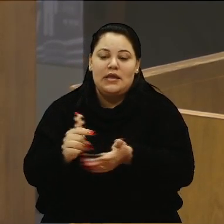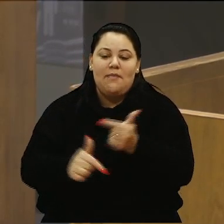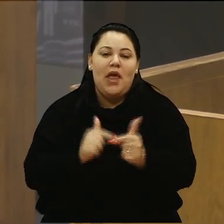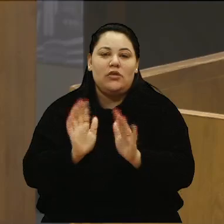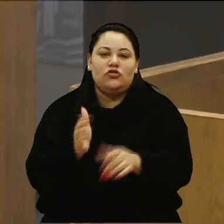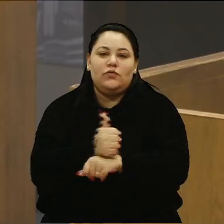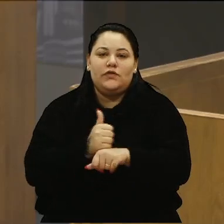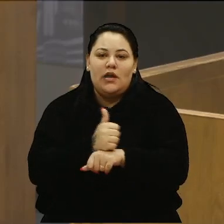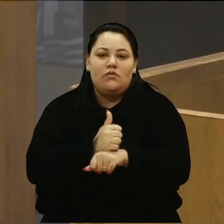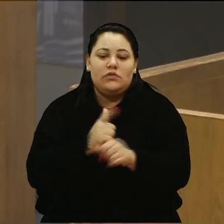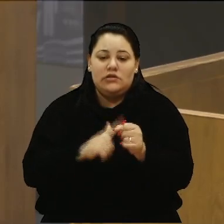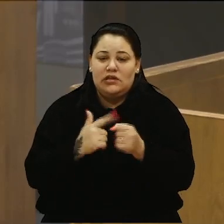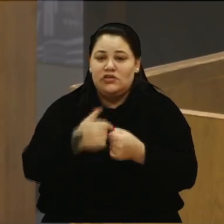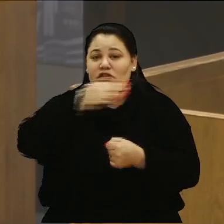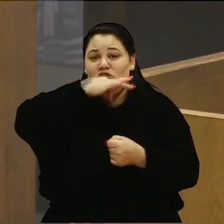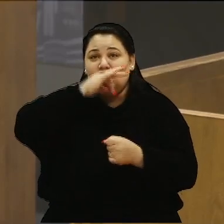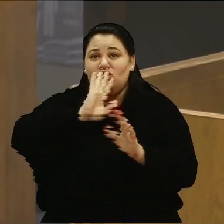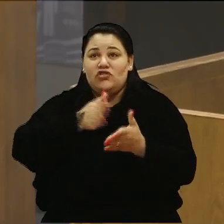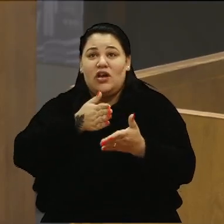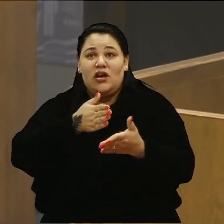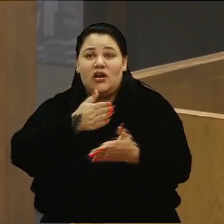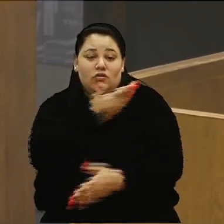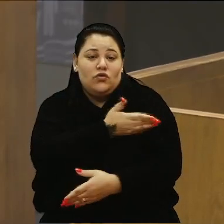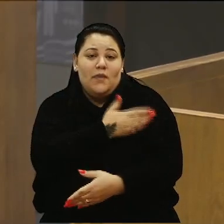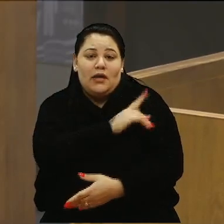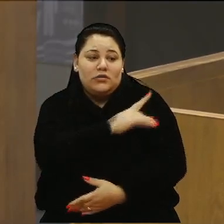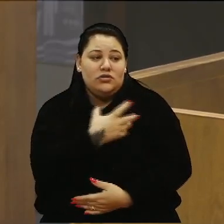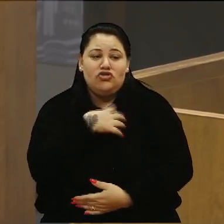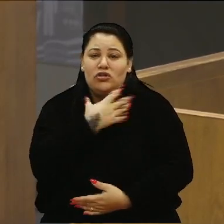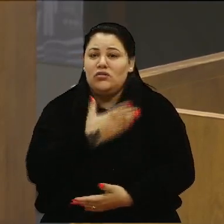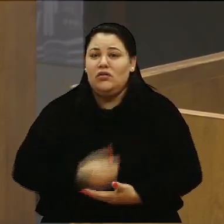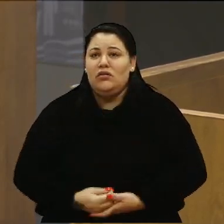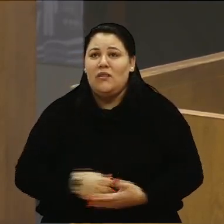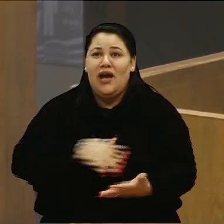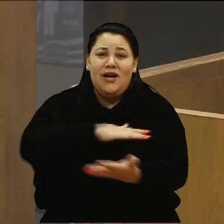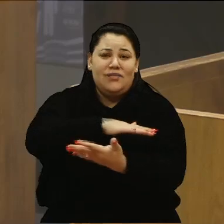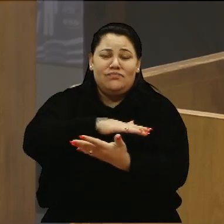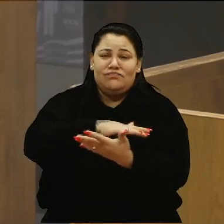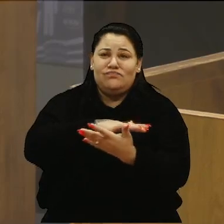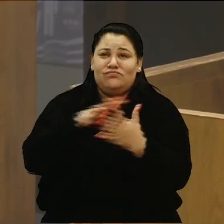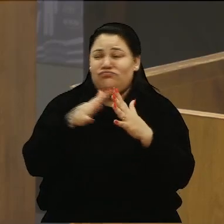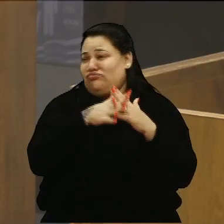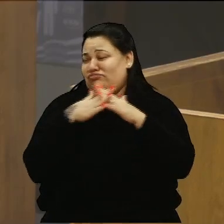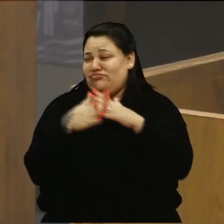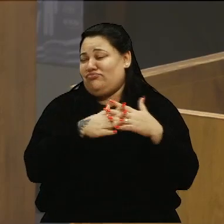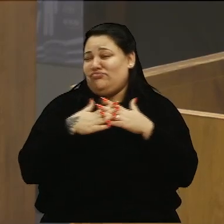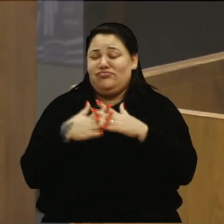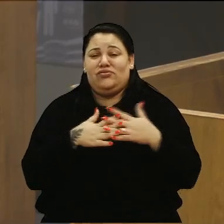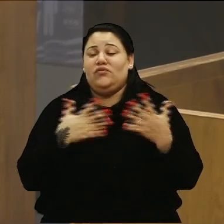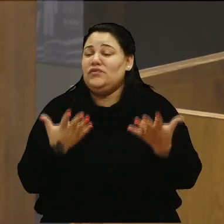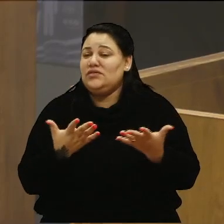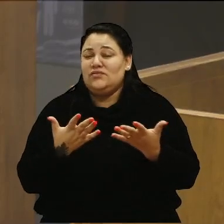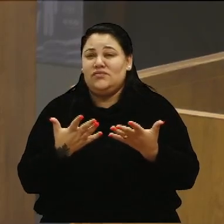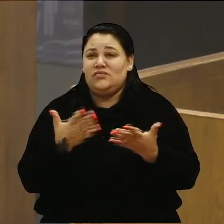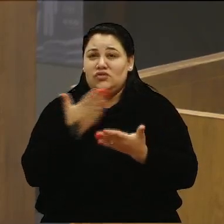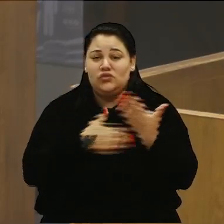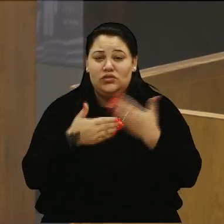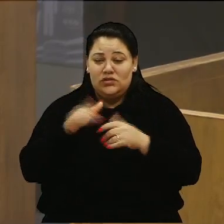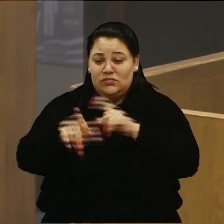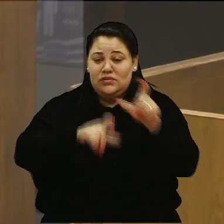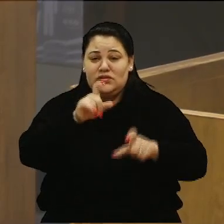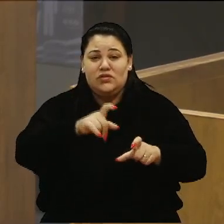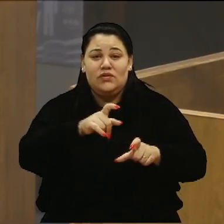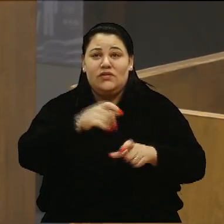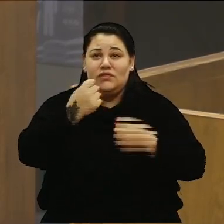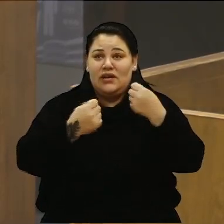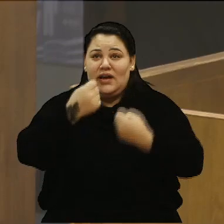A cidade de Caxias do Sul já está acostumada com esse caos. O vereador aqui veio e falou. Todo mundo anda de carro aqui. O trânsito não